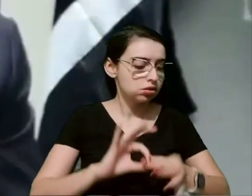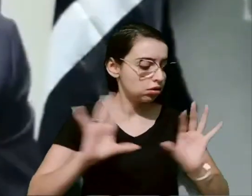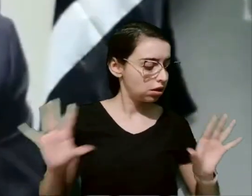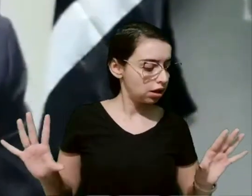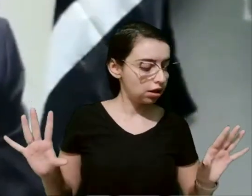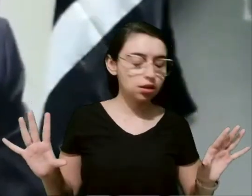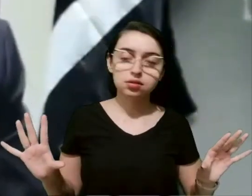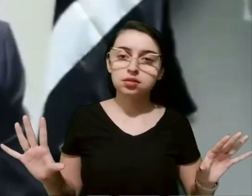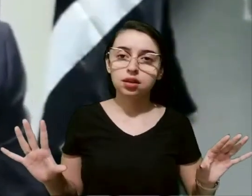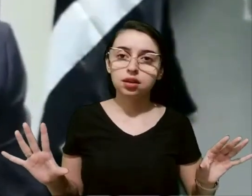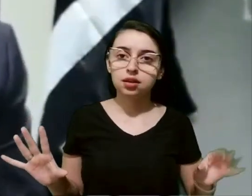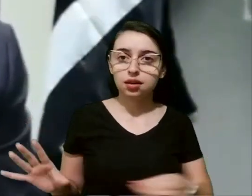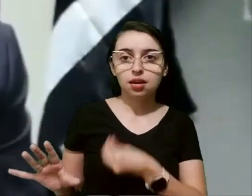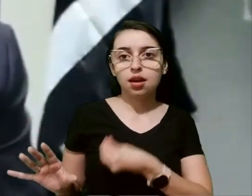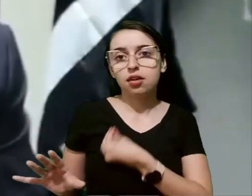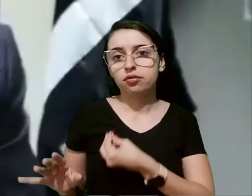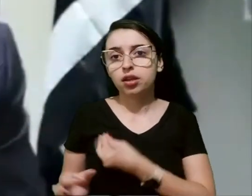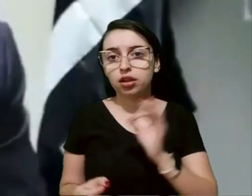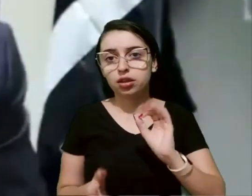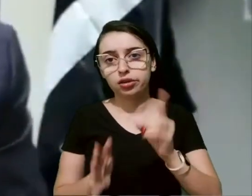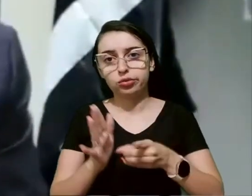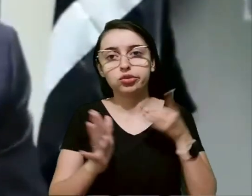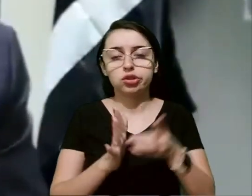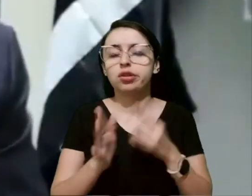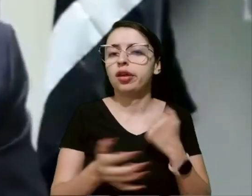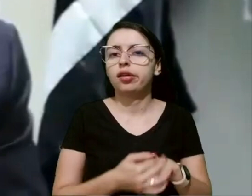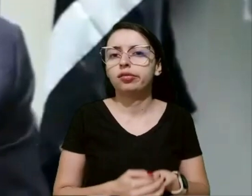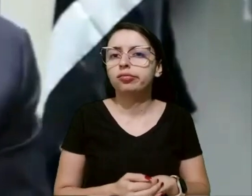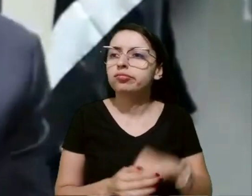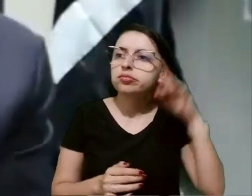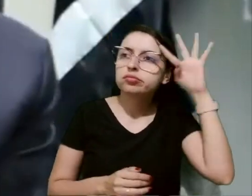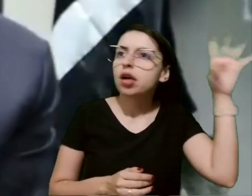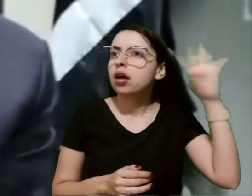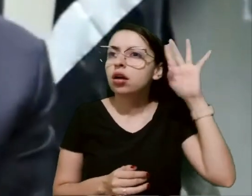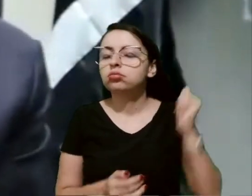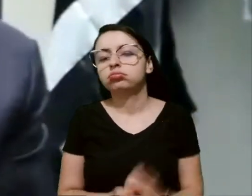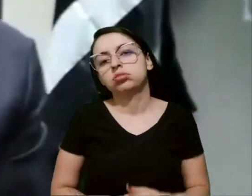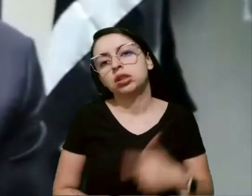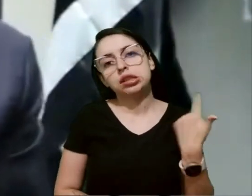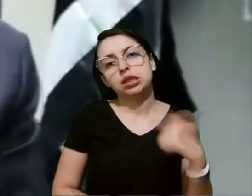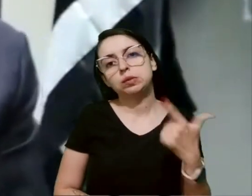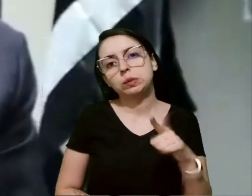direito da realidade. Você transforma o direito numa abstração que, né, não é capaz